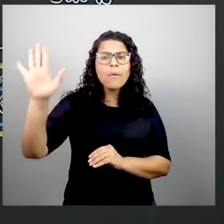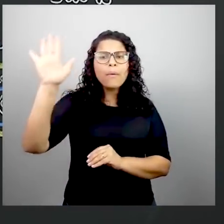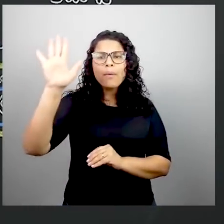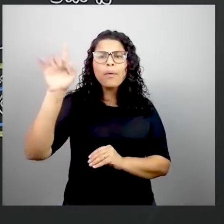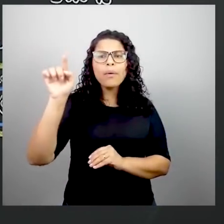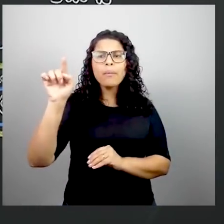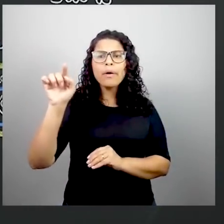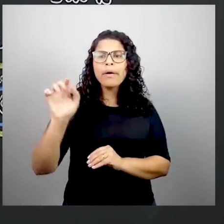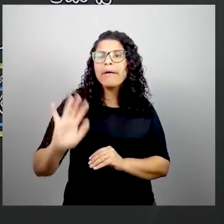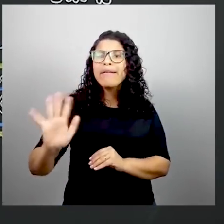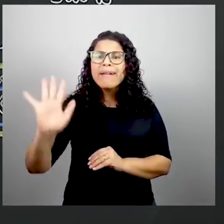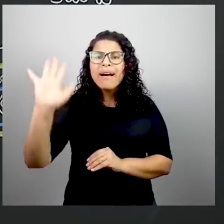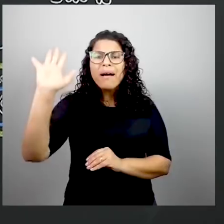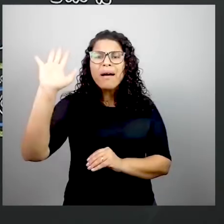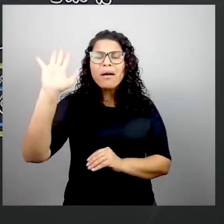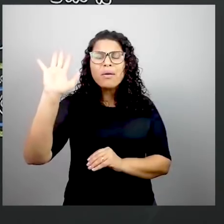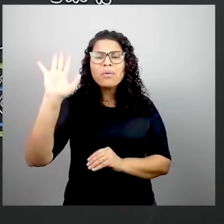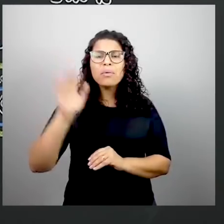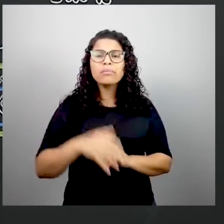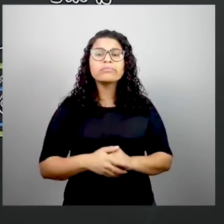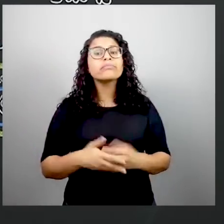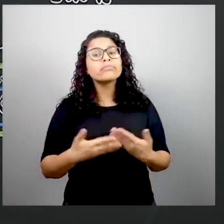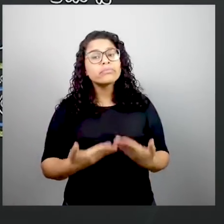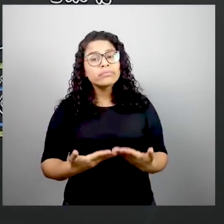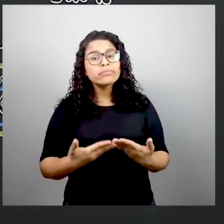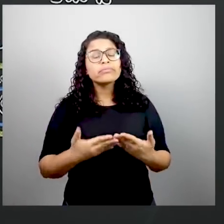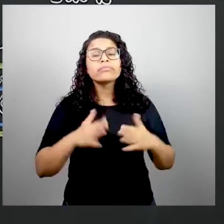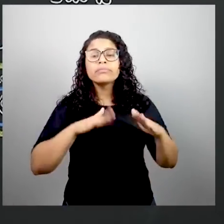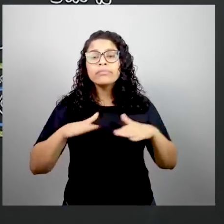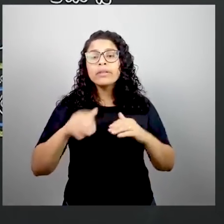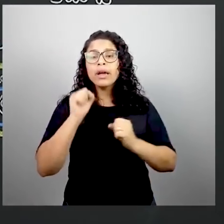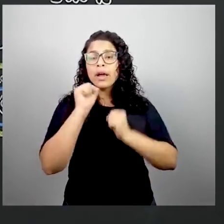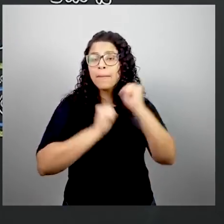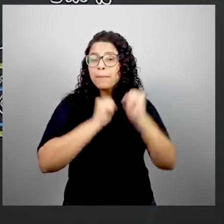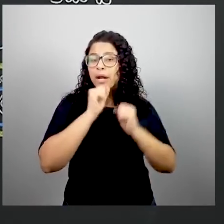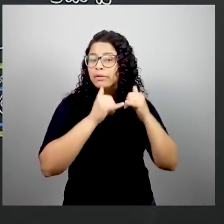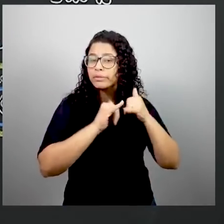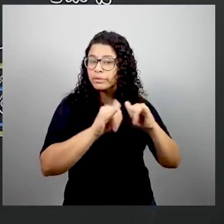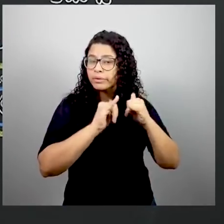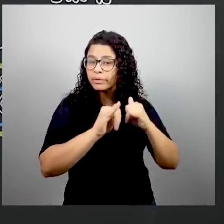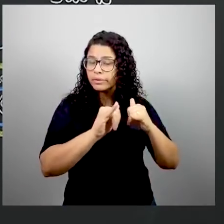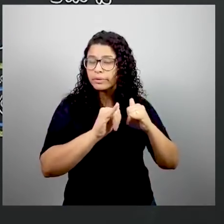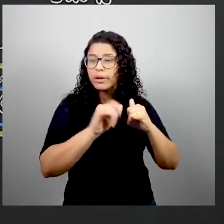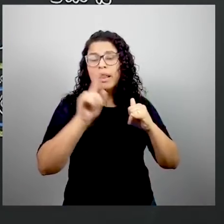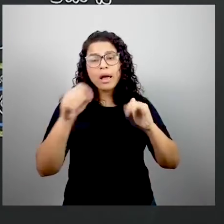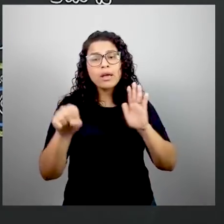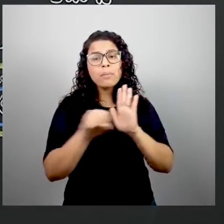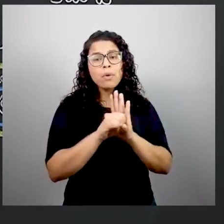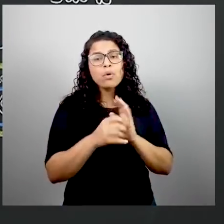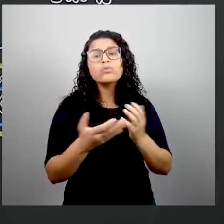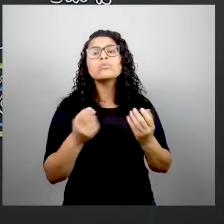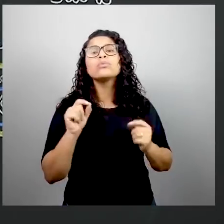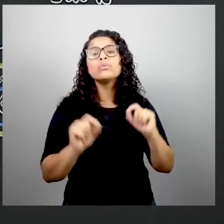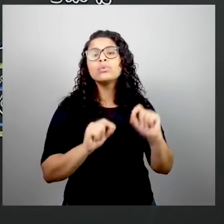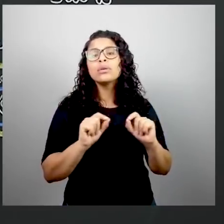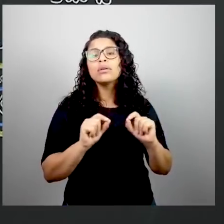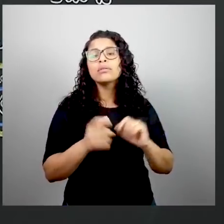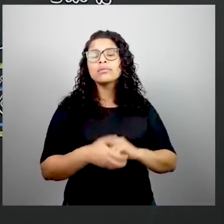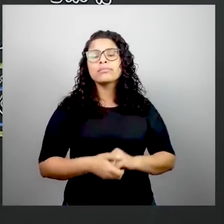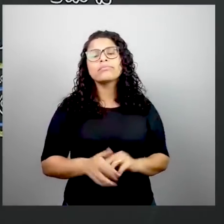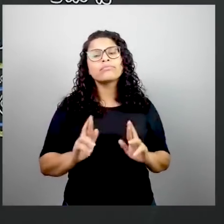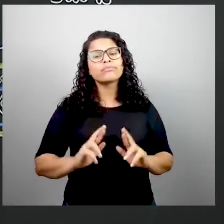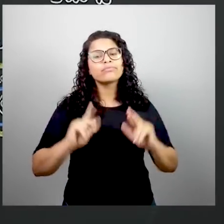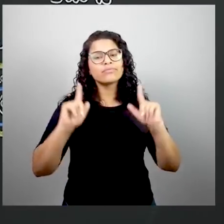a conta dela é muito cara. Pode ser que essa tarifa seja alta, que a quantidade de impostos ali, quem vai definir essas